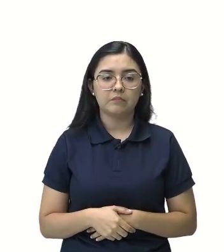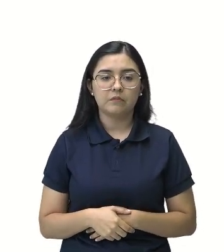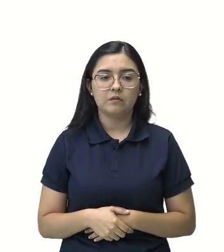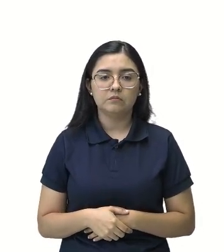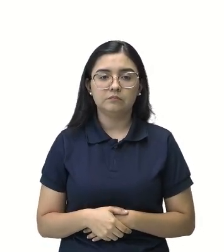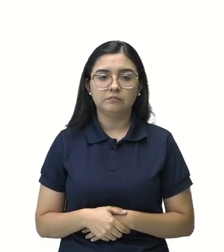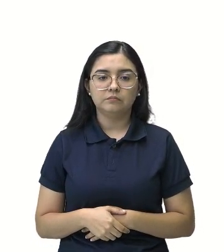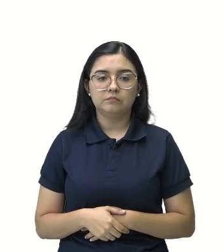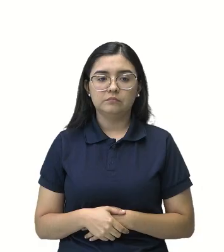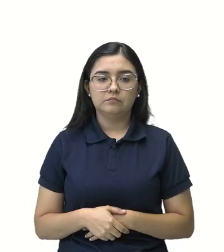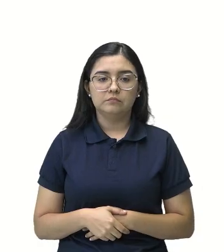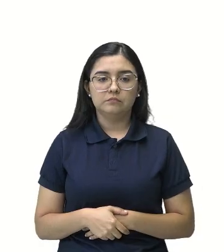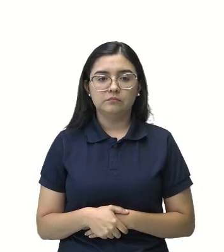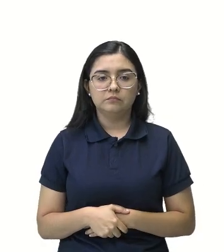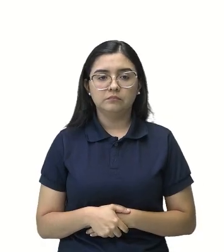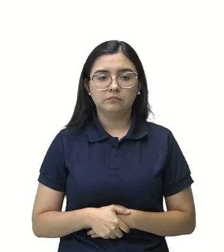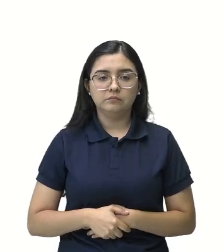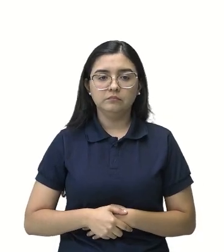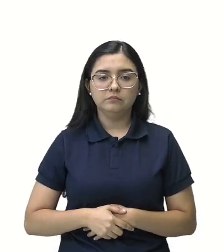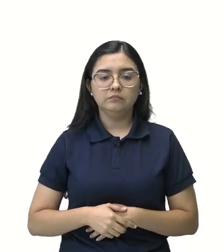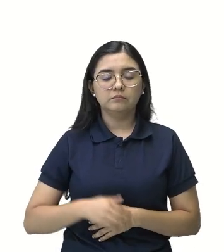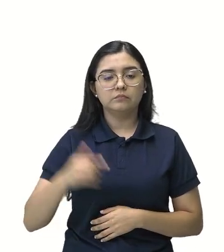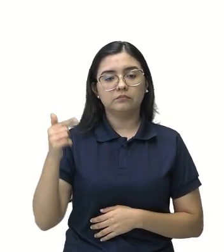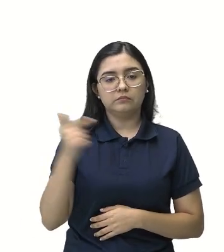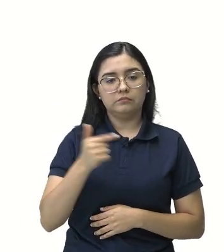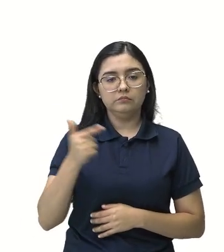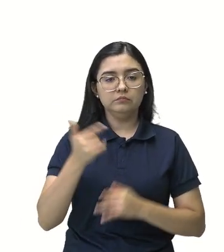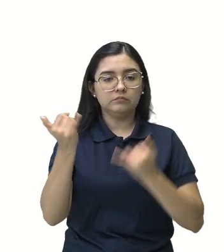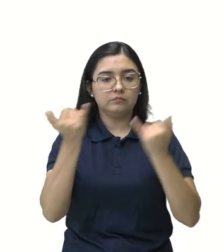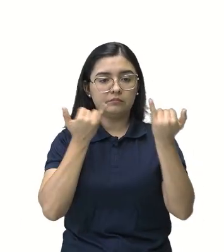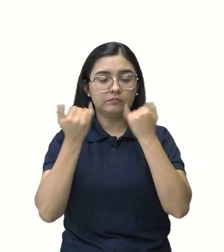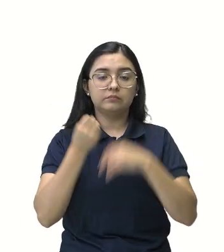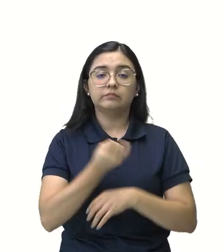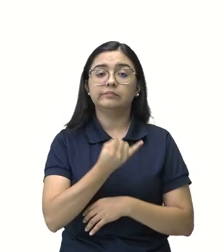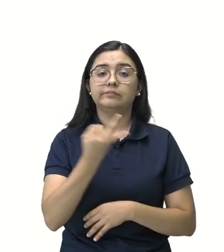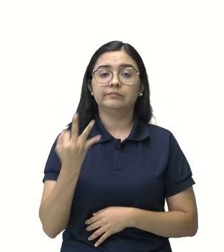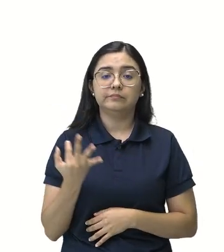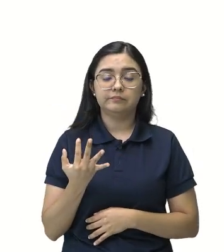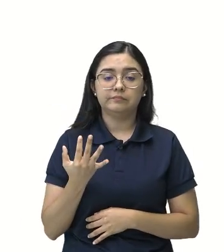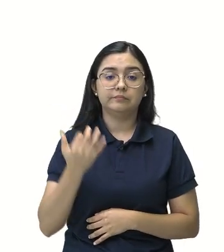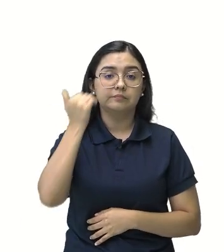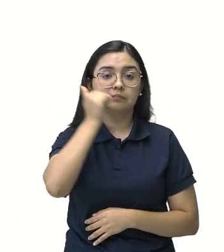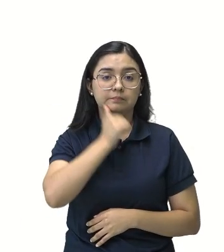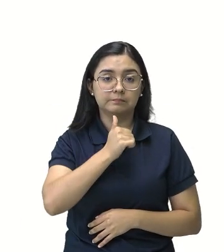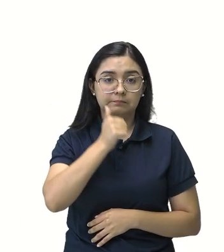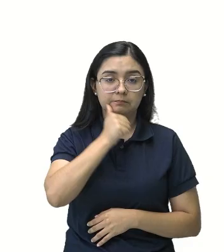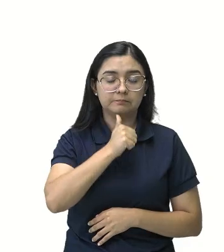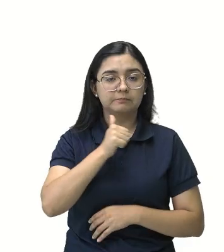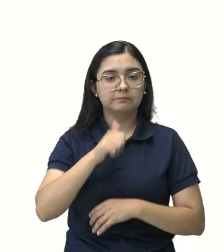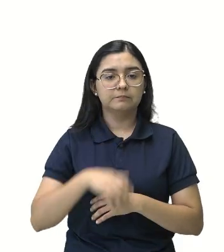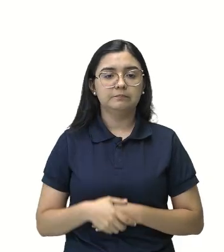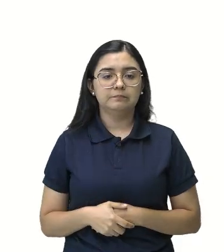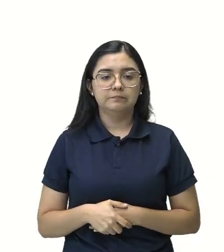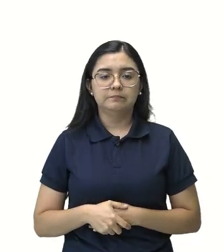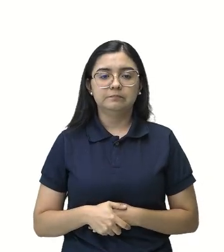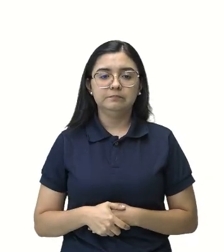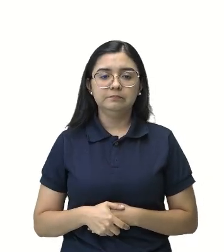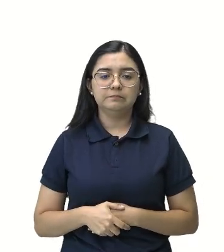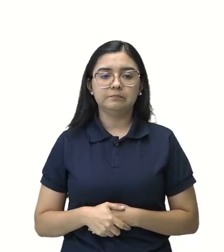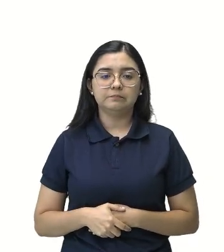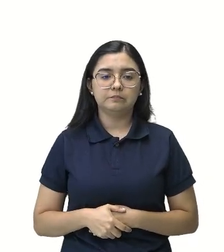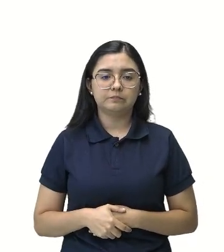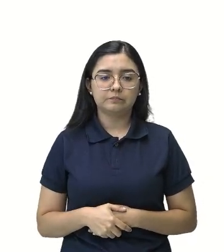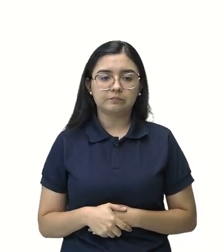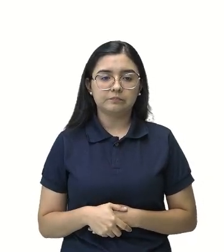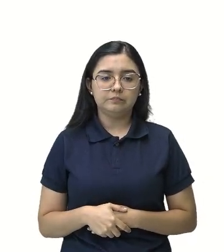Certo? E quem é a nossa segunda informação? Número de meninas. Então, o número